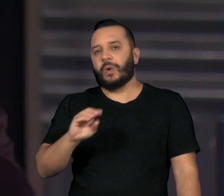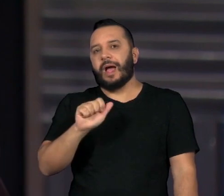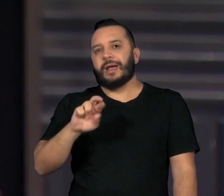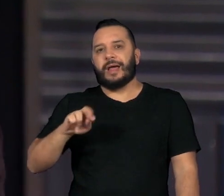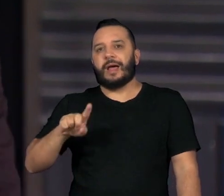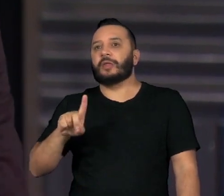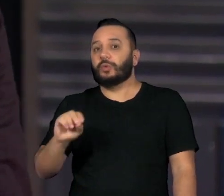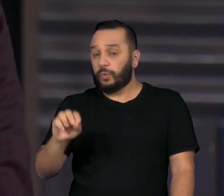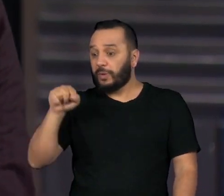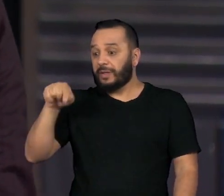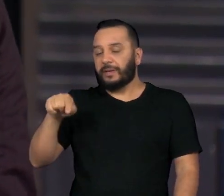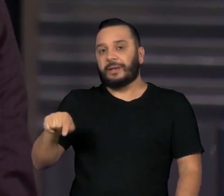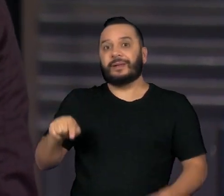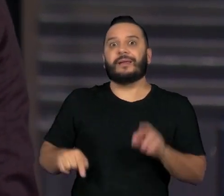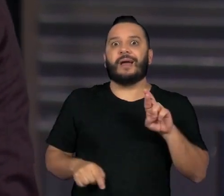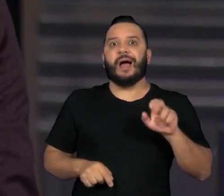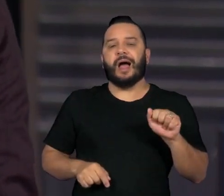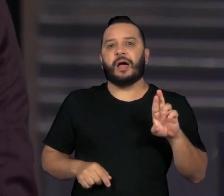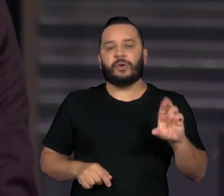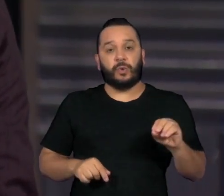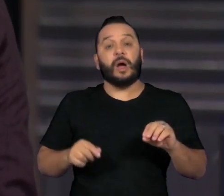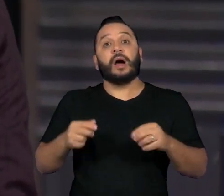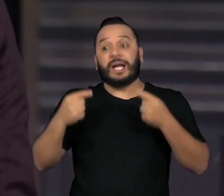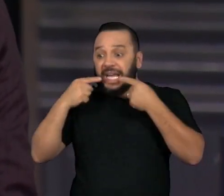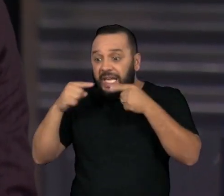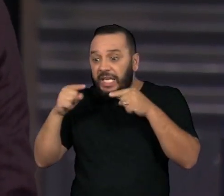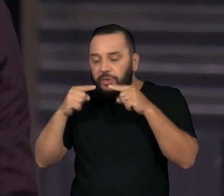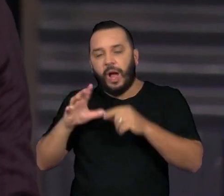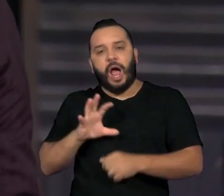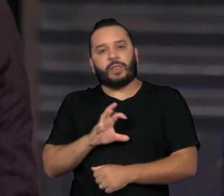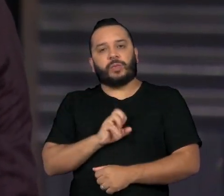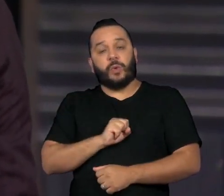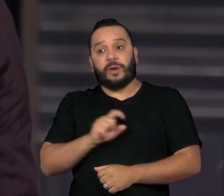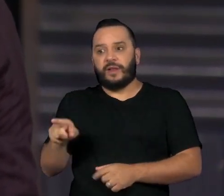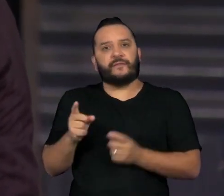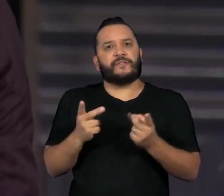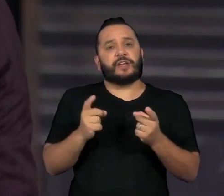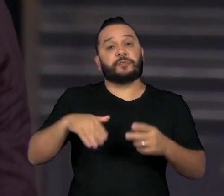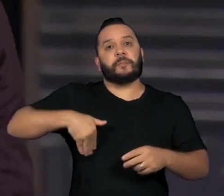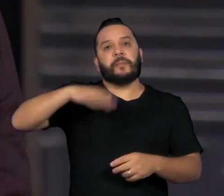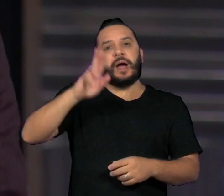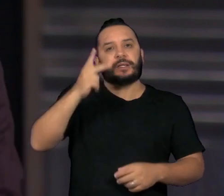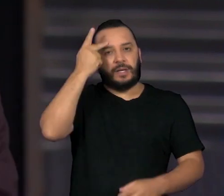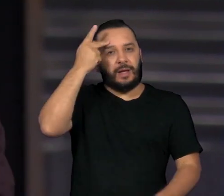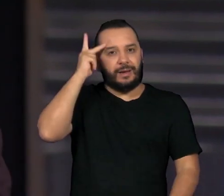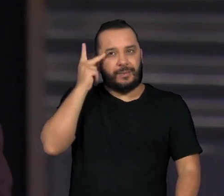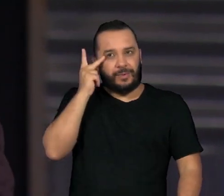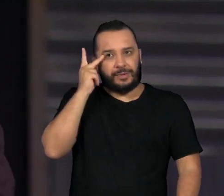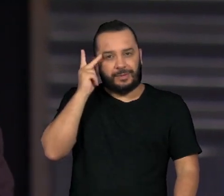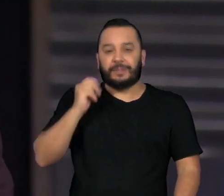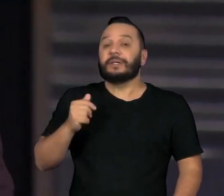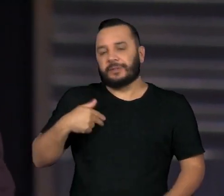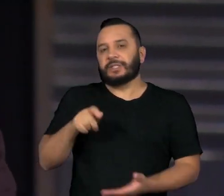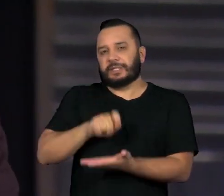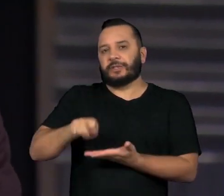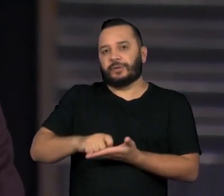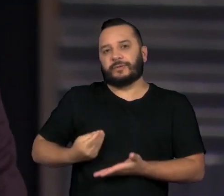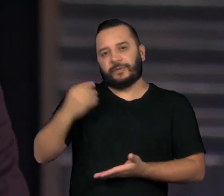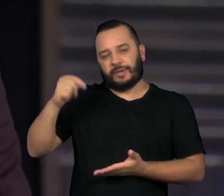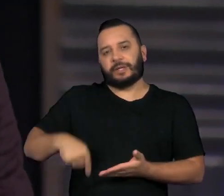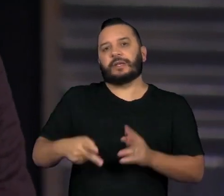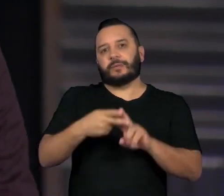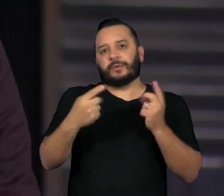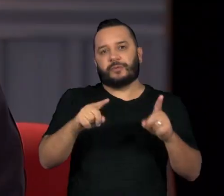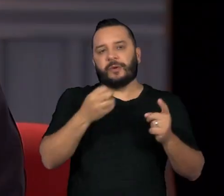rara, adorado pelos críticos e vende mais que Harry Potter. O autor está aqui no Provoca, seja